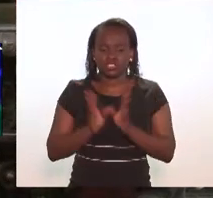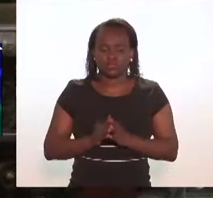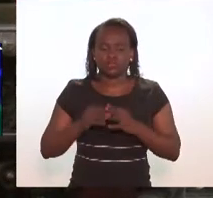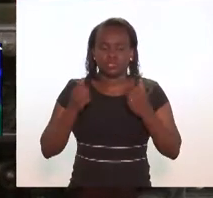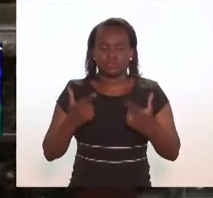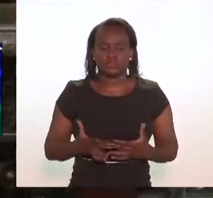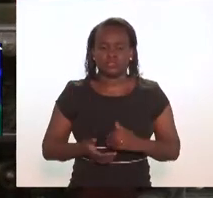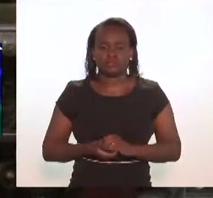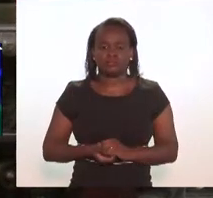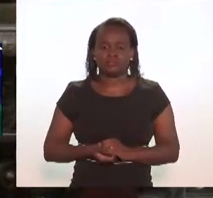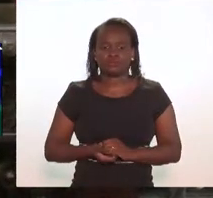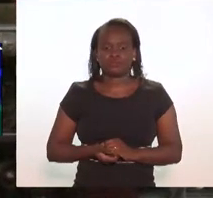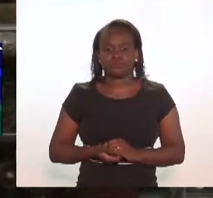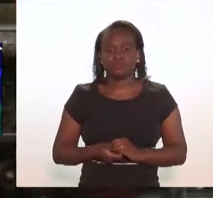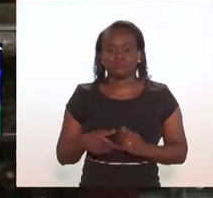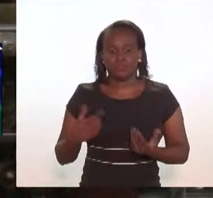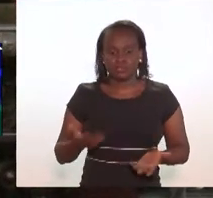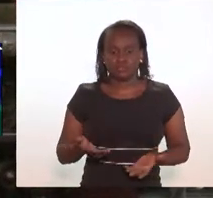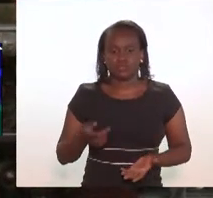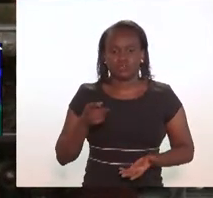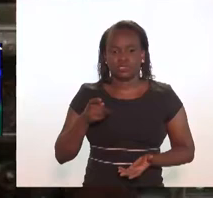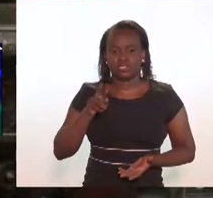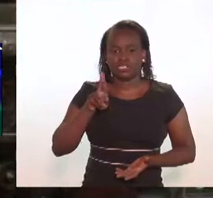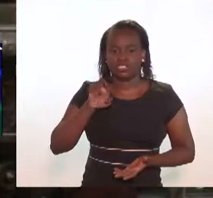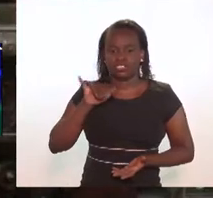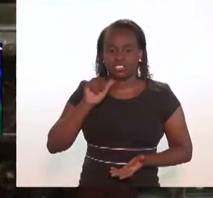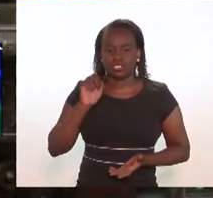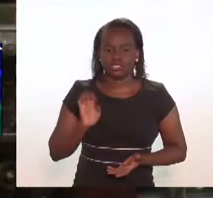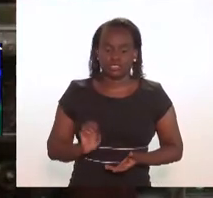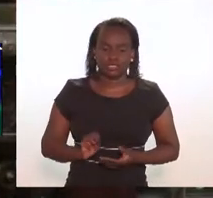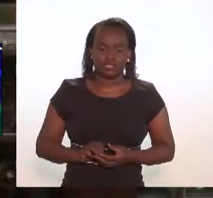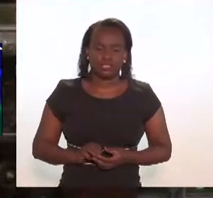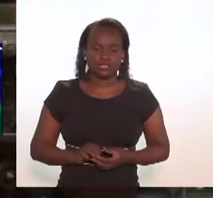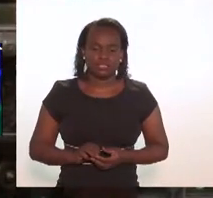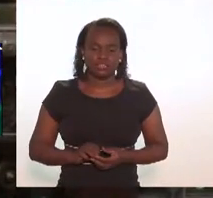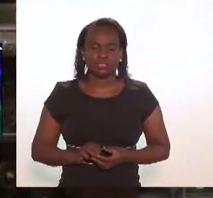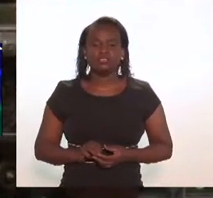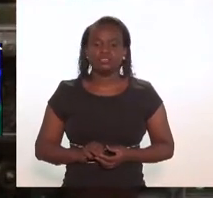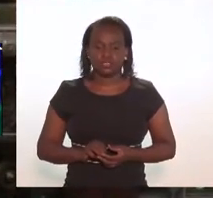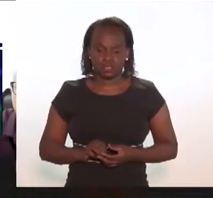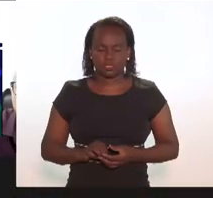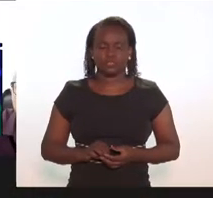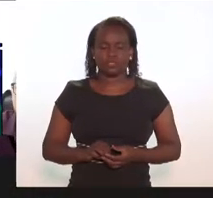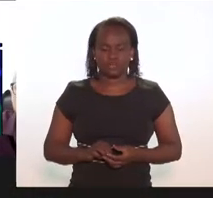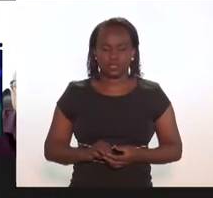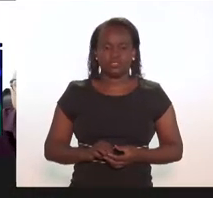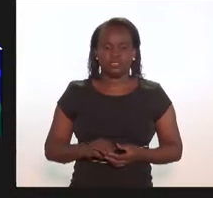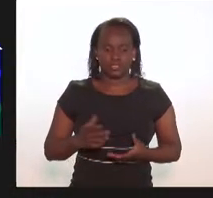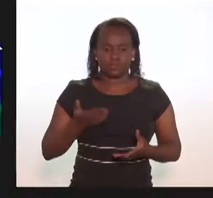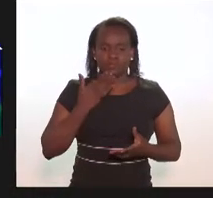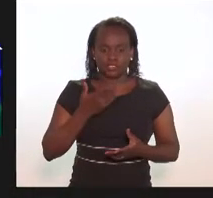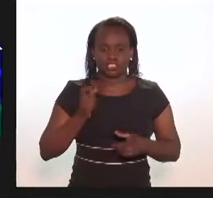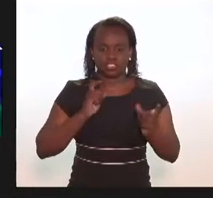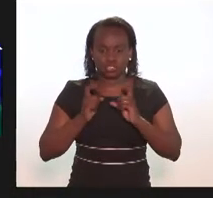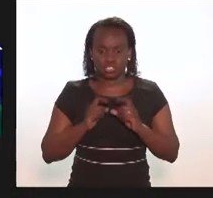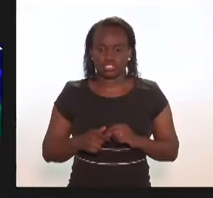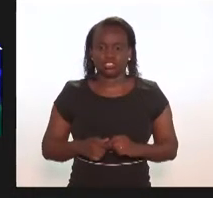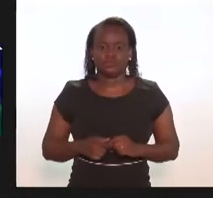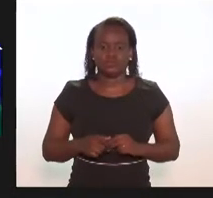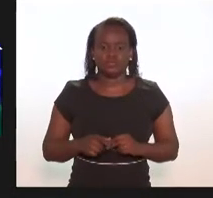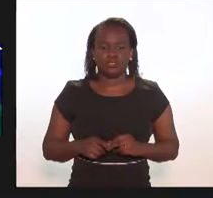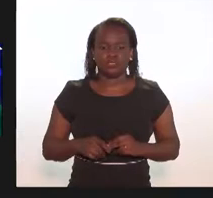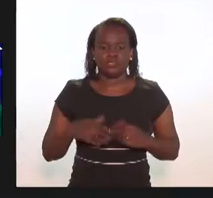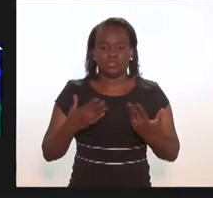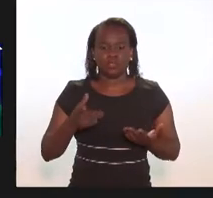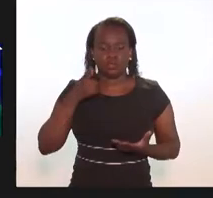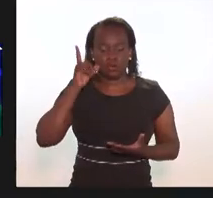seguir. Então, Vossa Excelência, deputada enfermeira. Isso, Isso, eu pedi para discutir. Deputada,